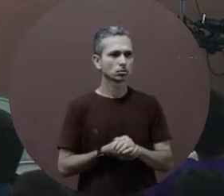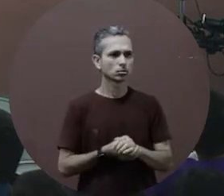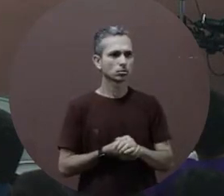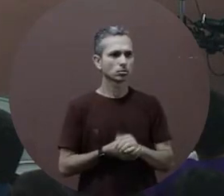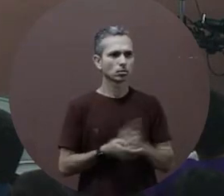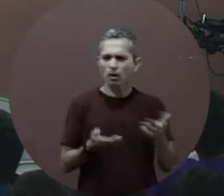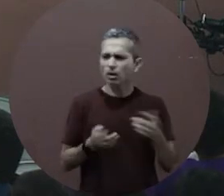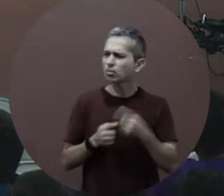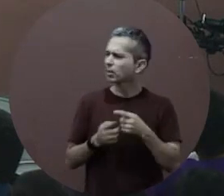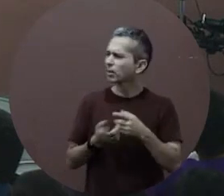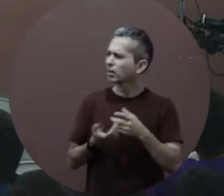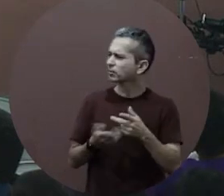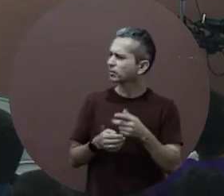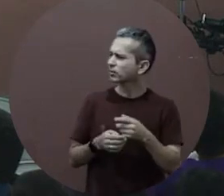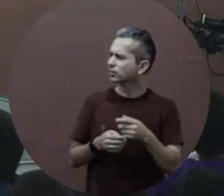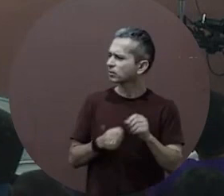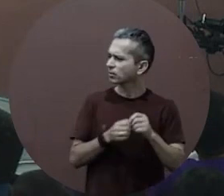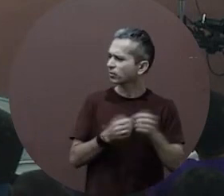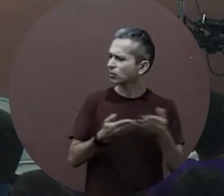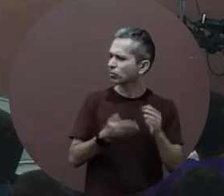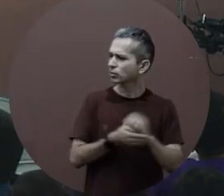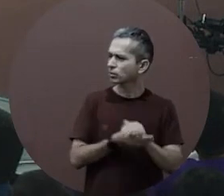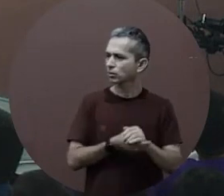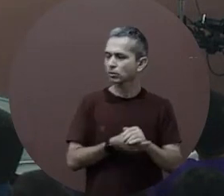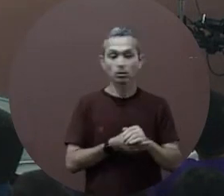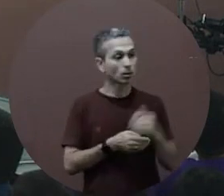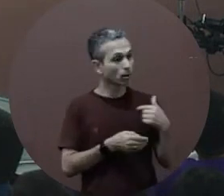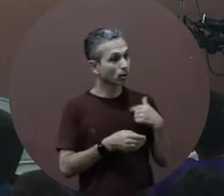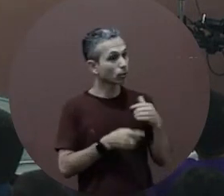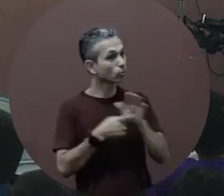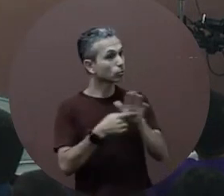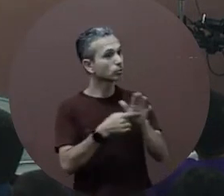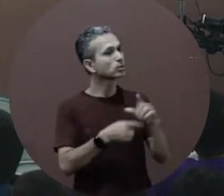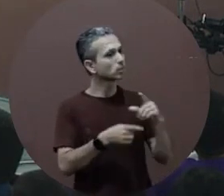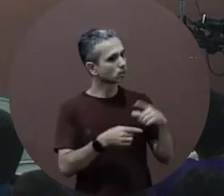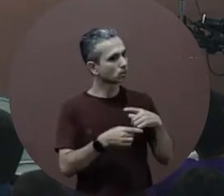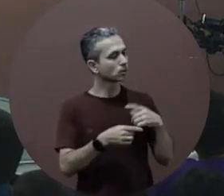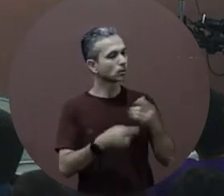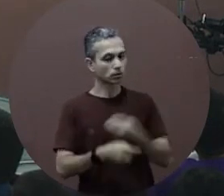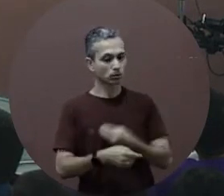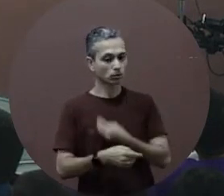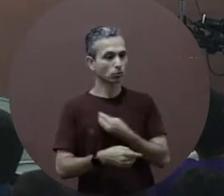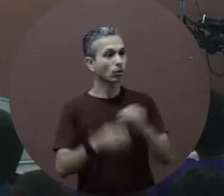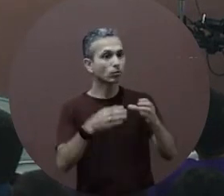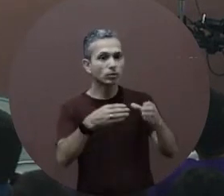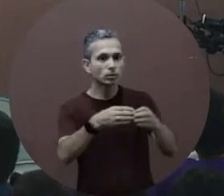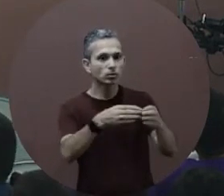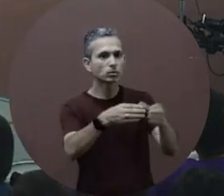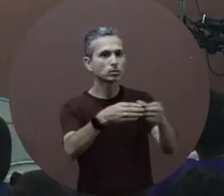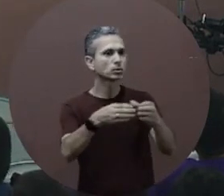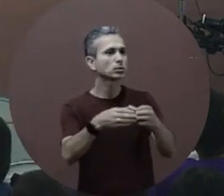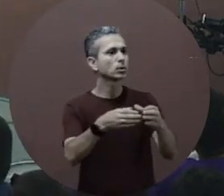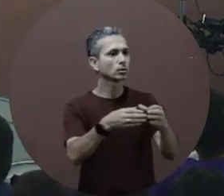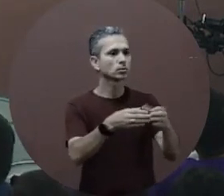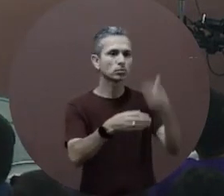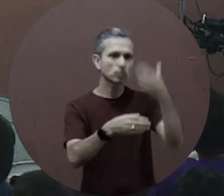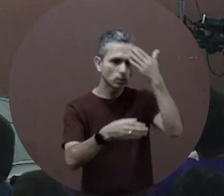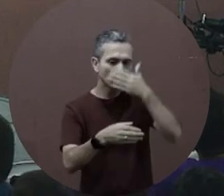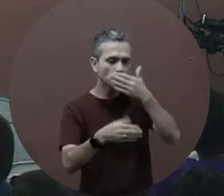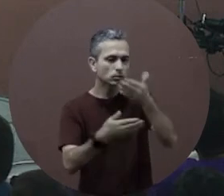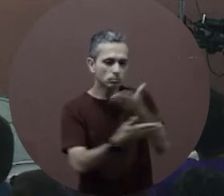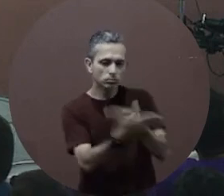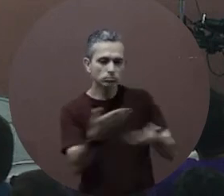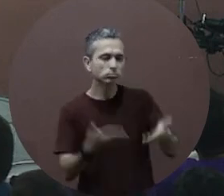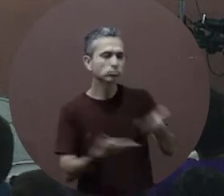aqui hoje? Porque eu estou mostrando que existe uma vida comunitária, e essa vida comunitária, a presença de uma exortação mútua faz parte. Mas também